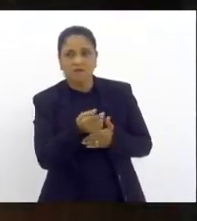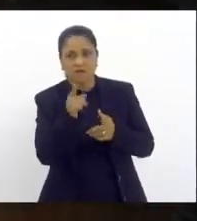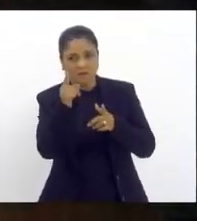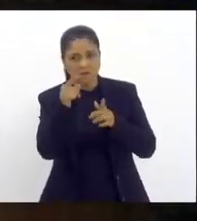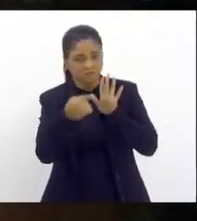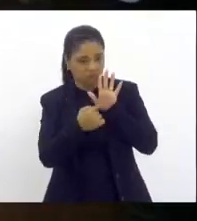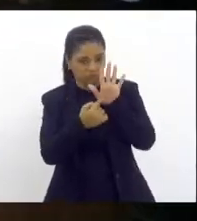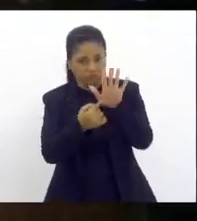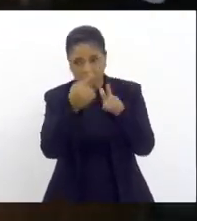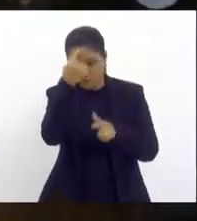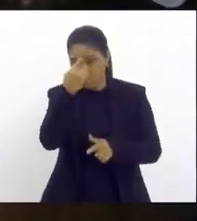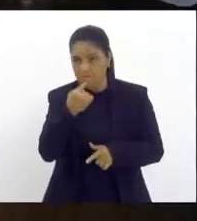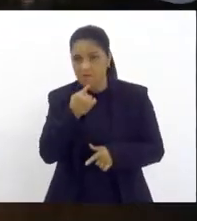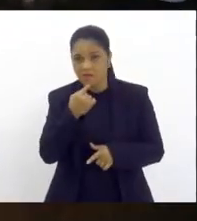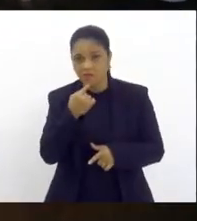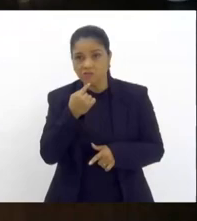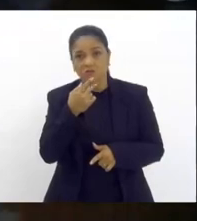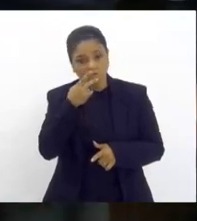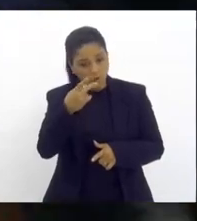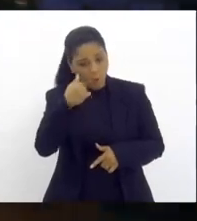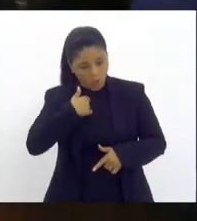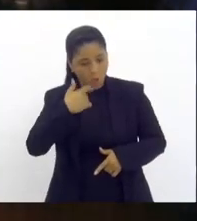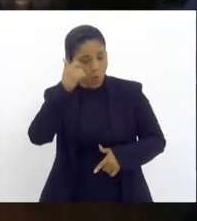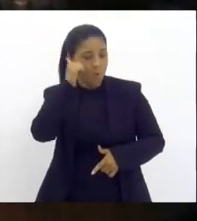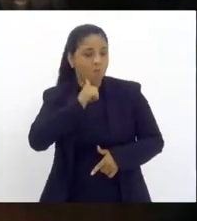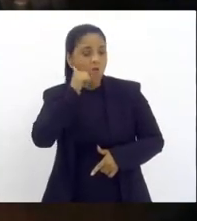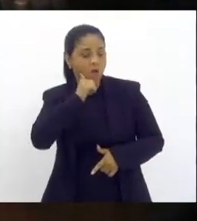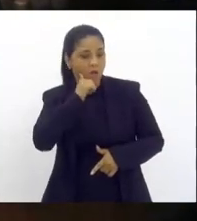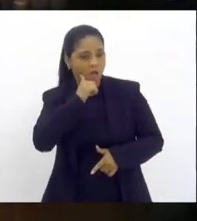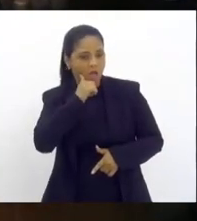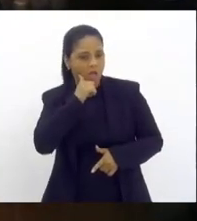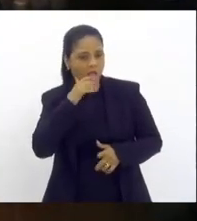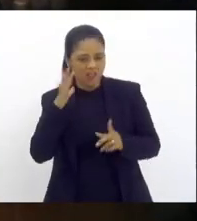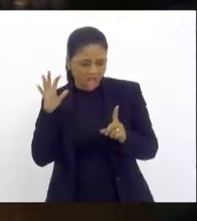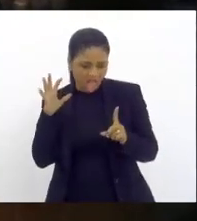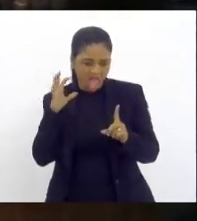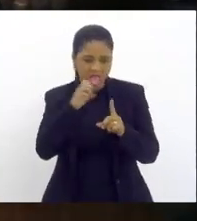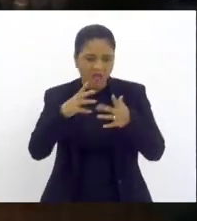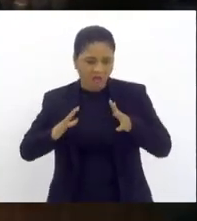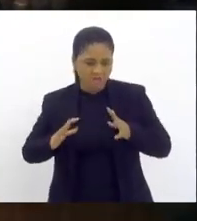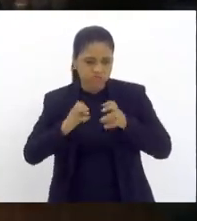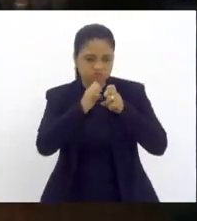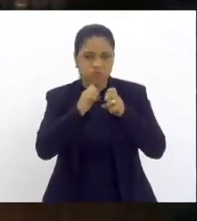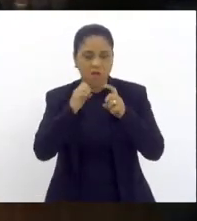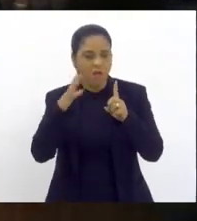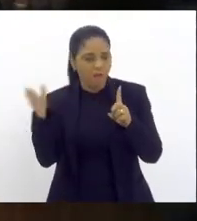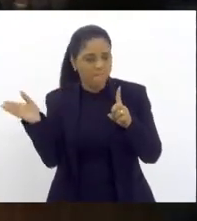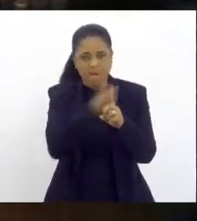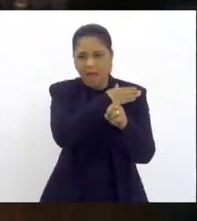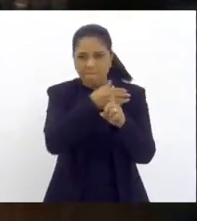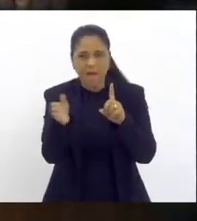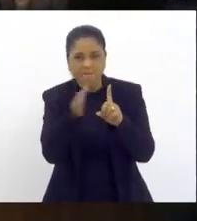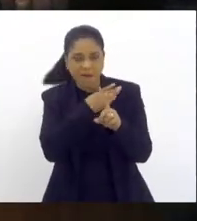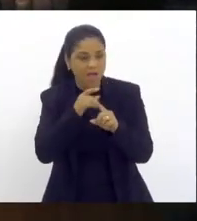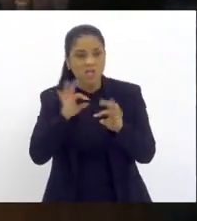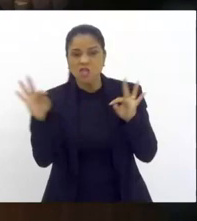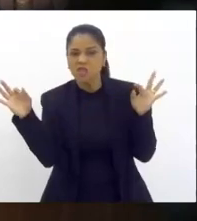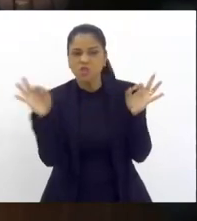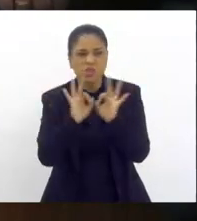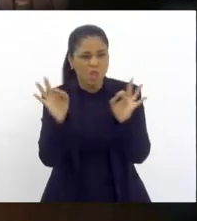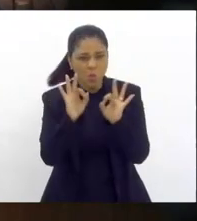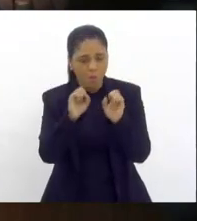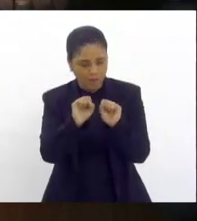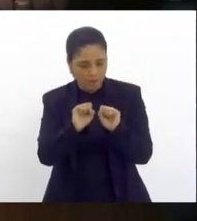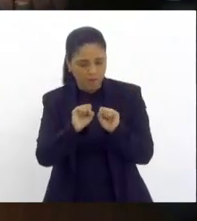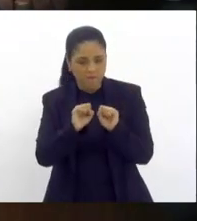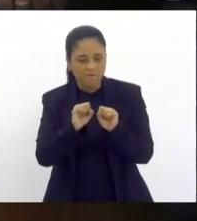ó, que se dizia mulher, agrediu, e eu não vi nenhuma mulher, nenhuma feminista defendendo, é a mulher